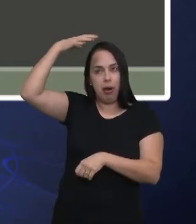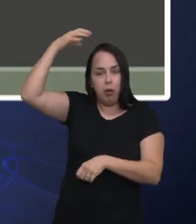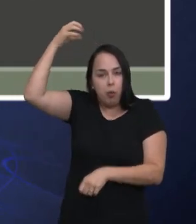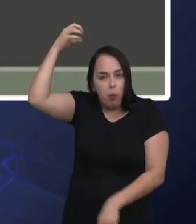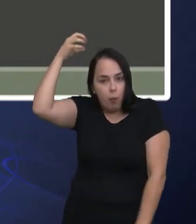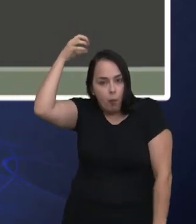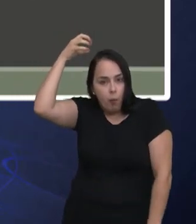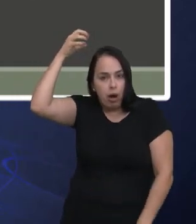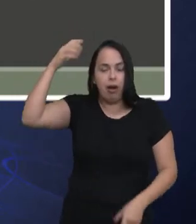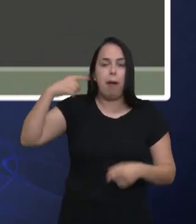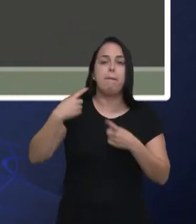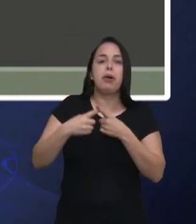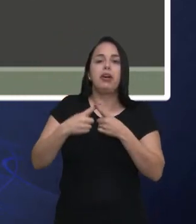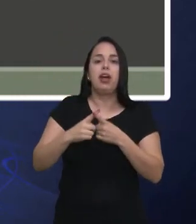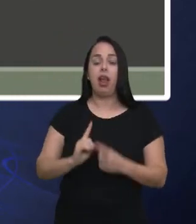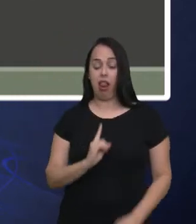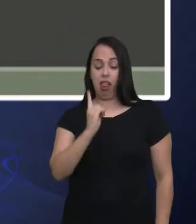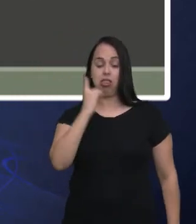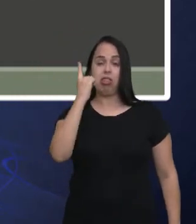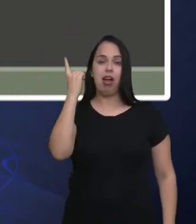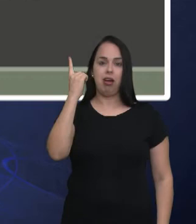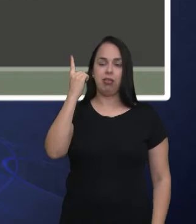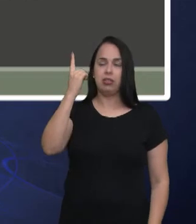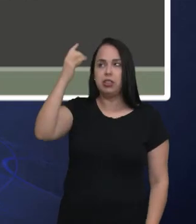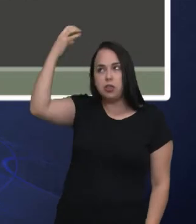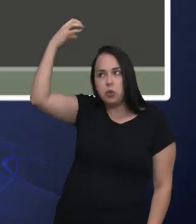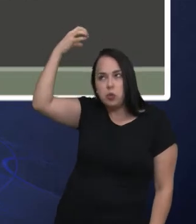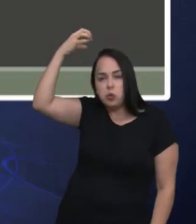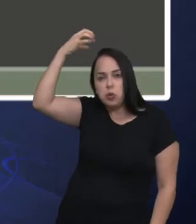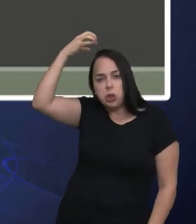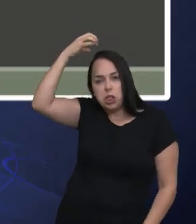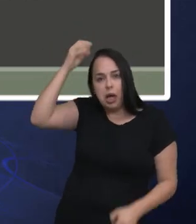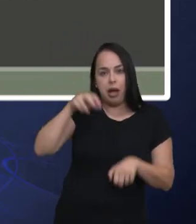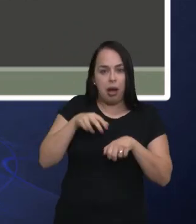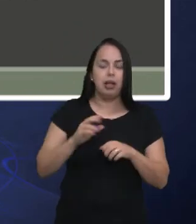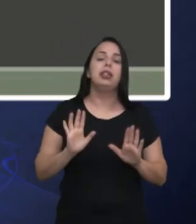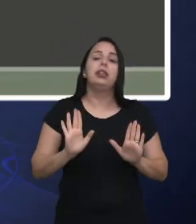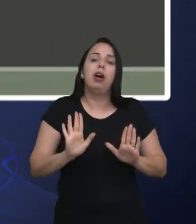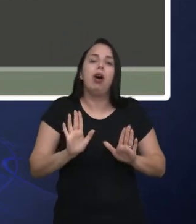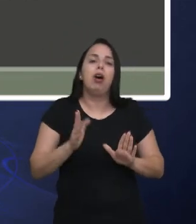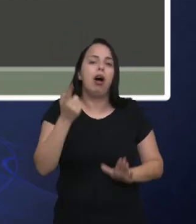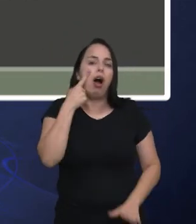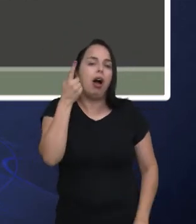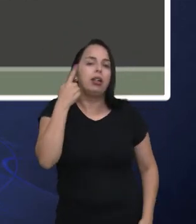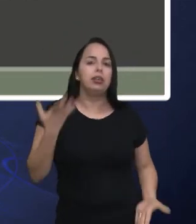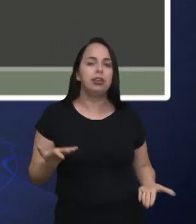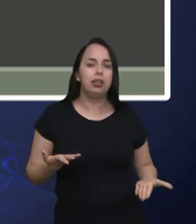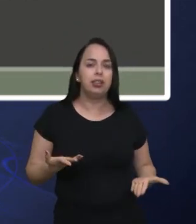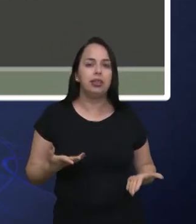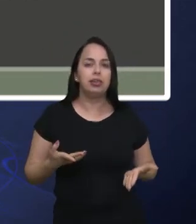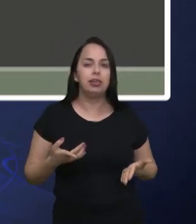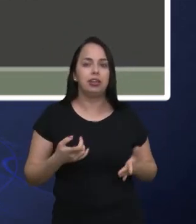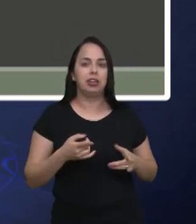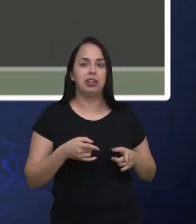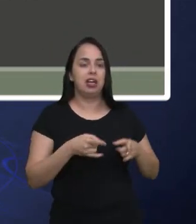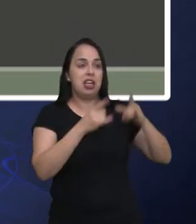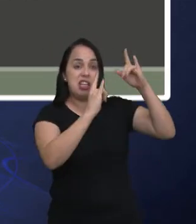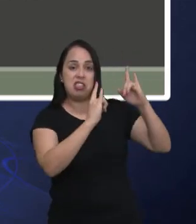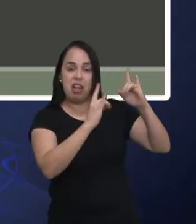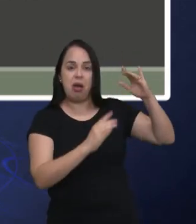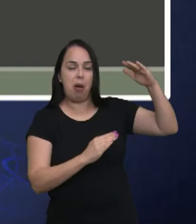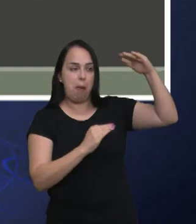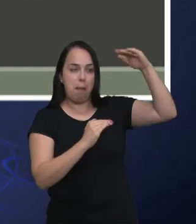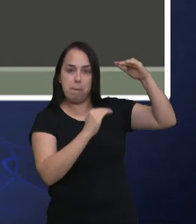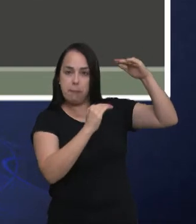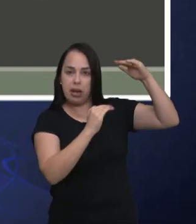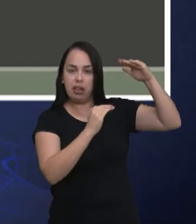alto e o chuveiro, né, dava esse problema. Mas olha aqui, então, estamos falando aqui do pé direito, quando vai abaixar, ele